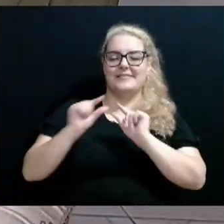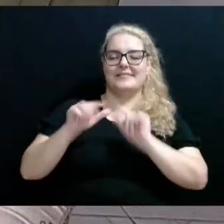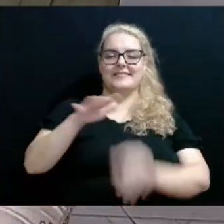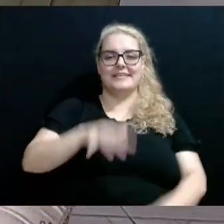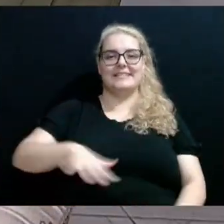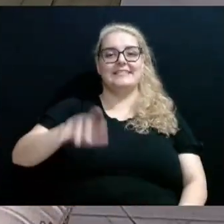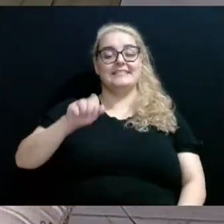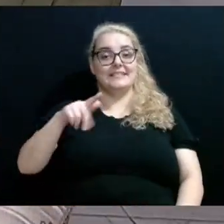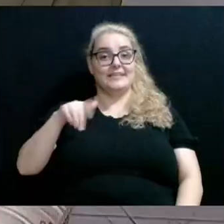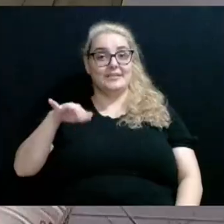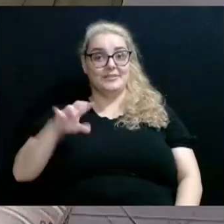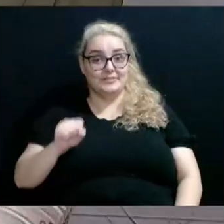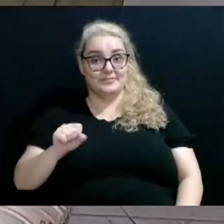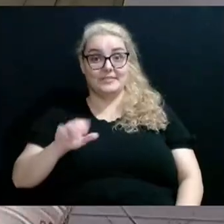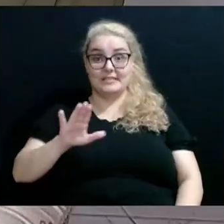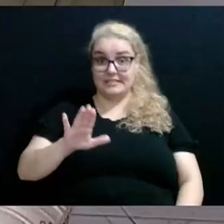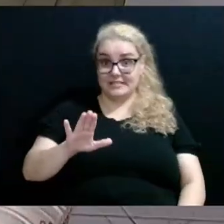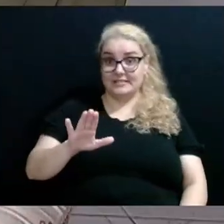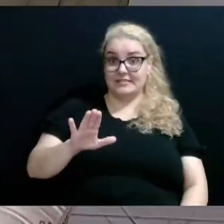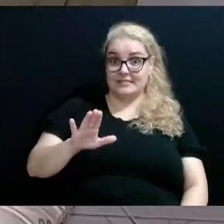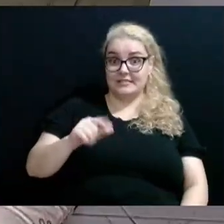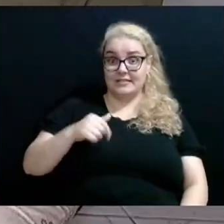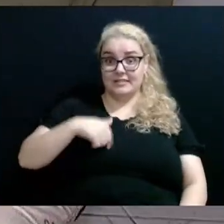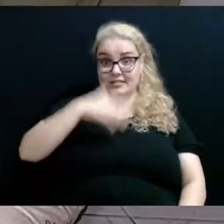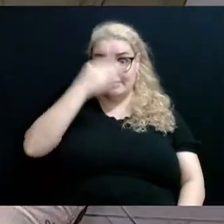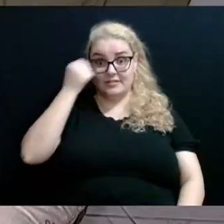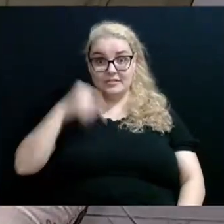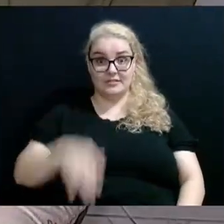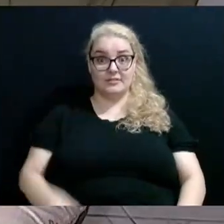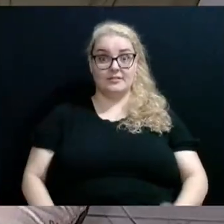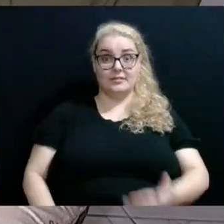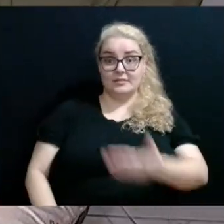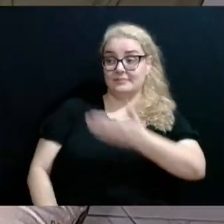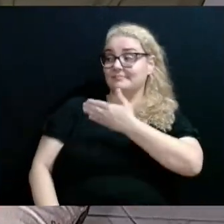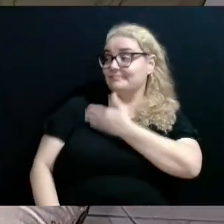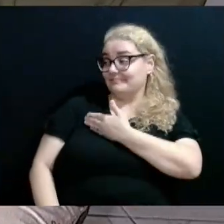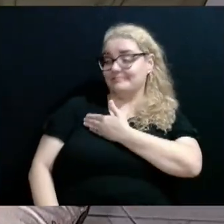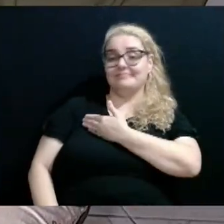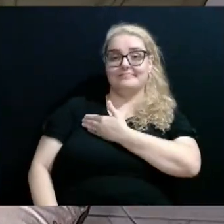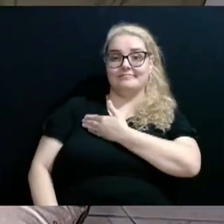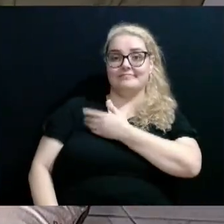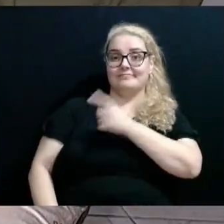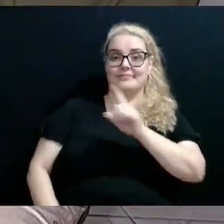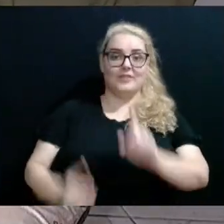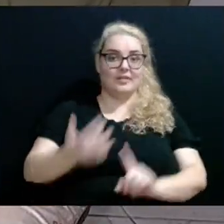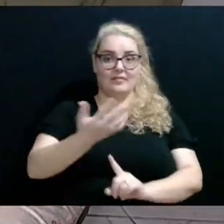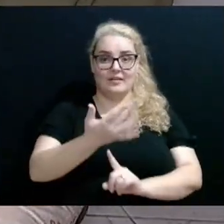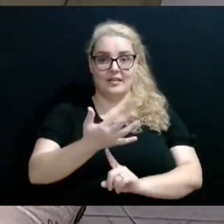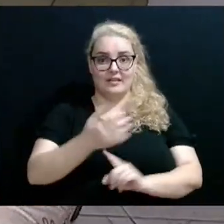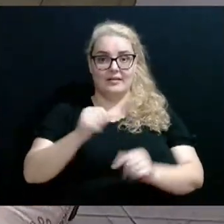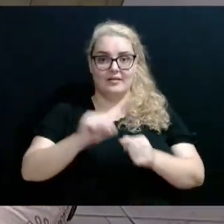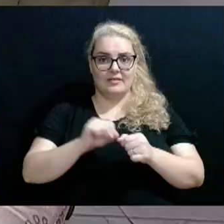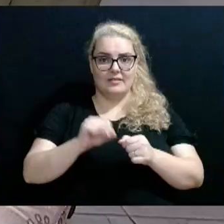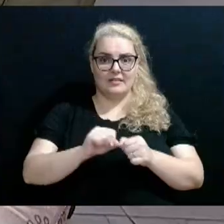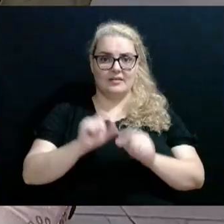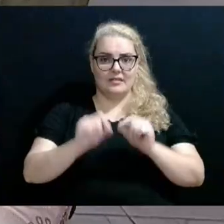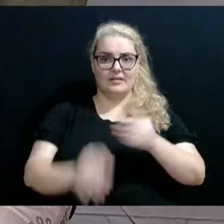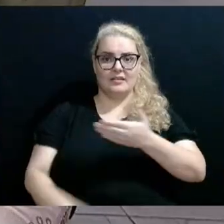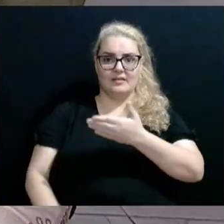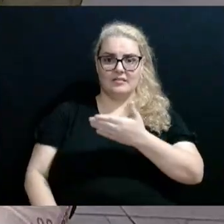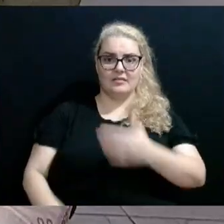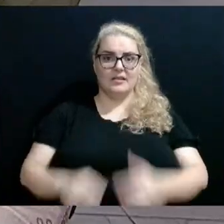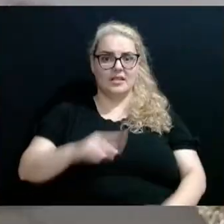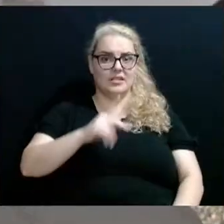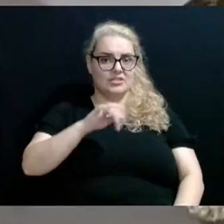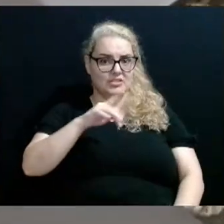aromas. E, aliás, eu esqueci de falar, eu tô aqui atrás, não é só vela que você faz. Você faz o que é isso? É cheirinho? Esse